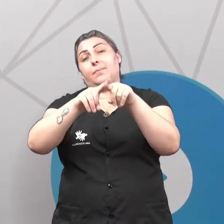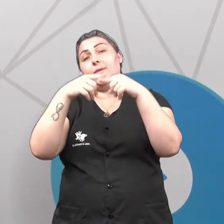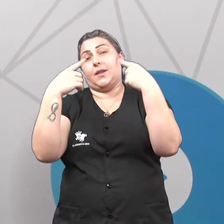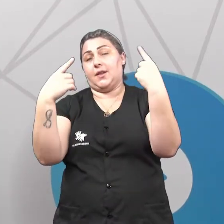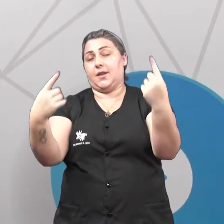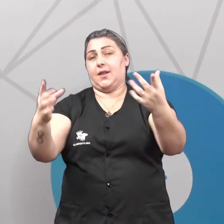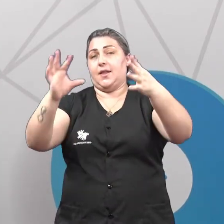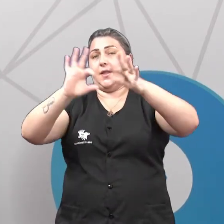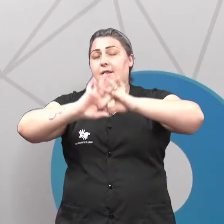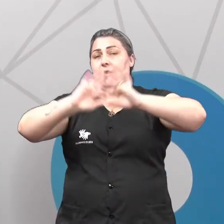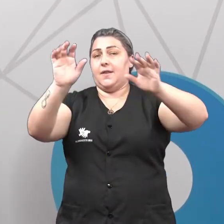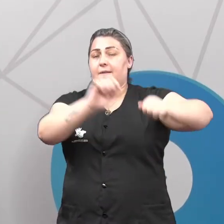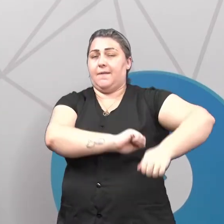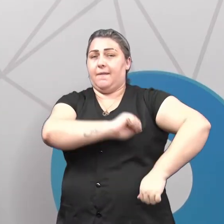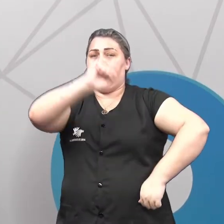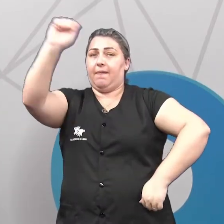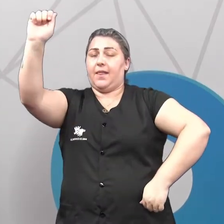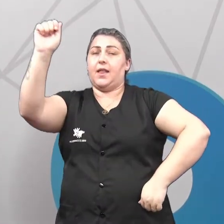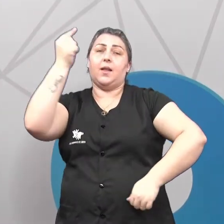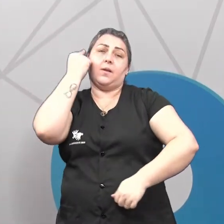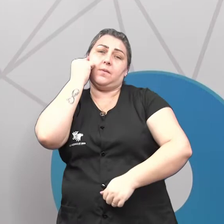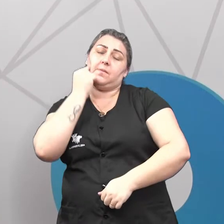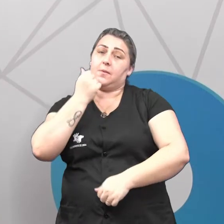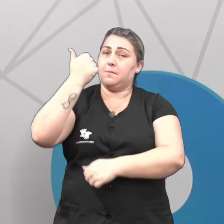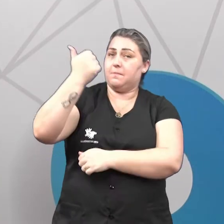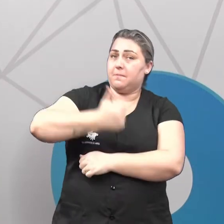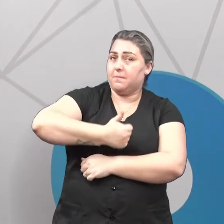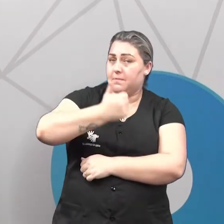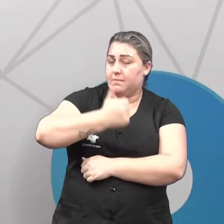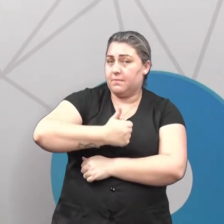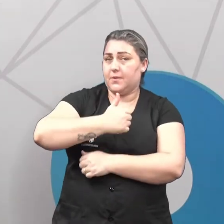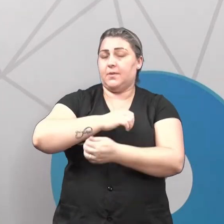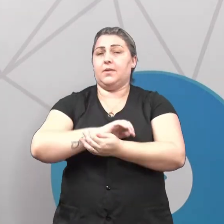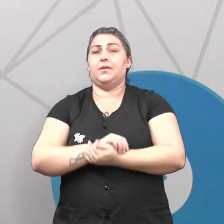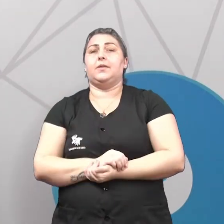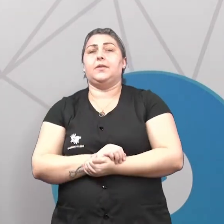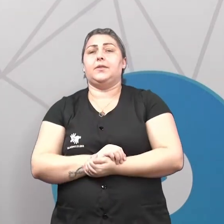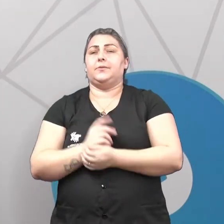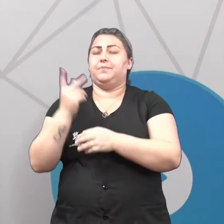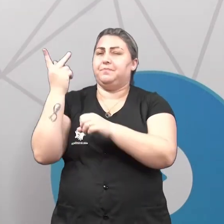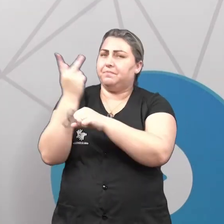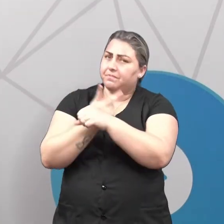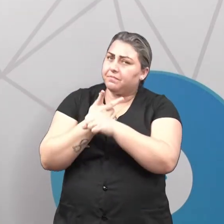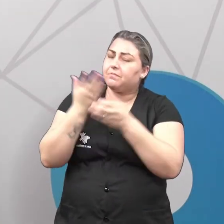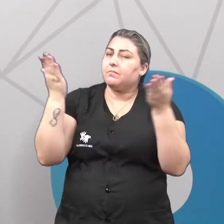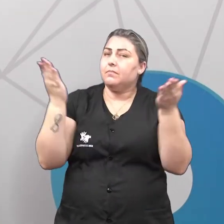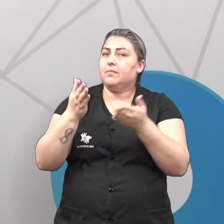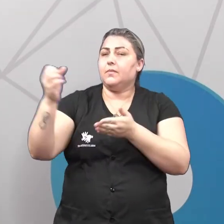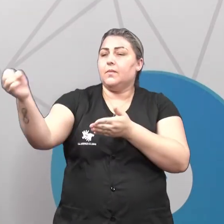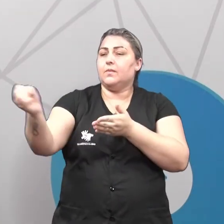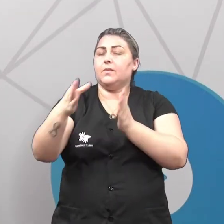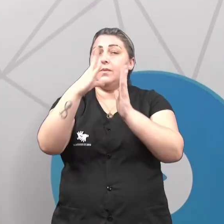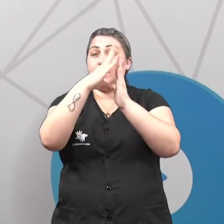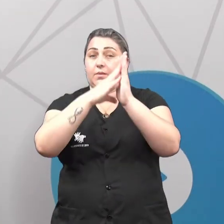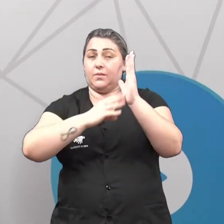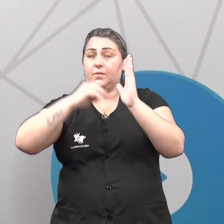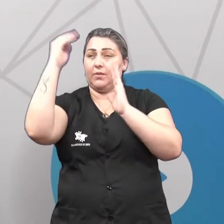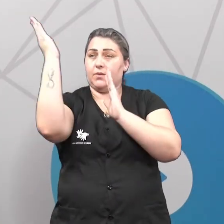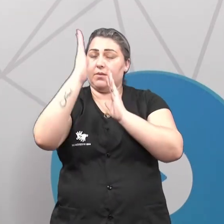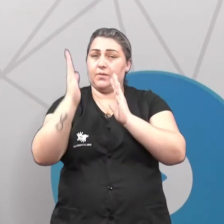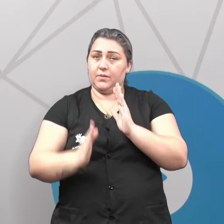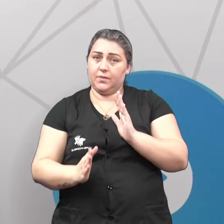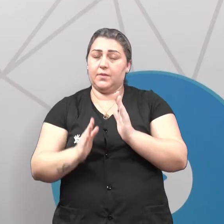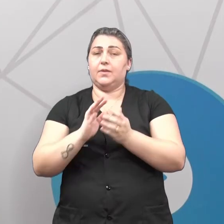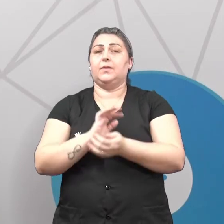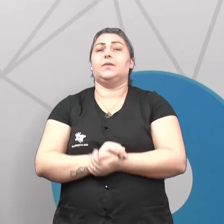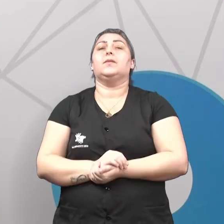a independência proclamada por Dom Pedro I, ele busca agora um novo modelo. O Brasil busca estabelecer um